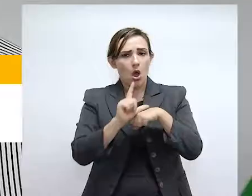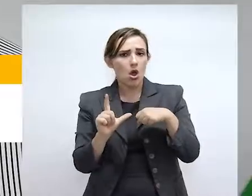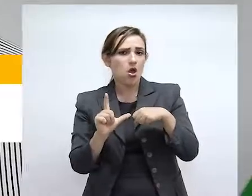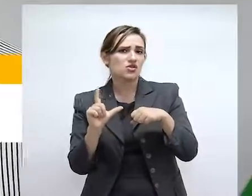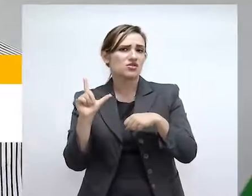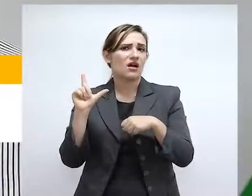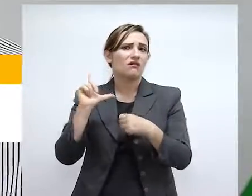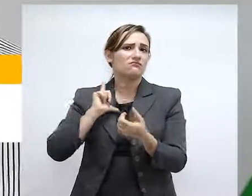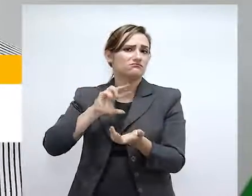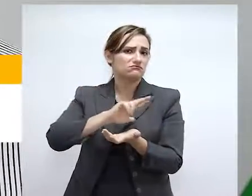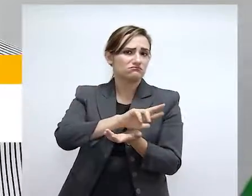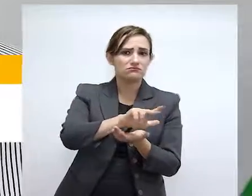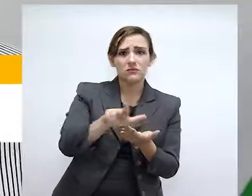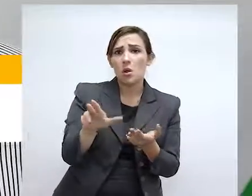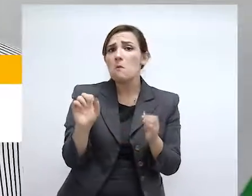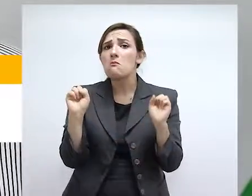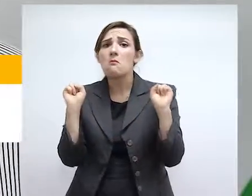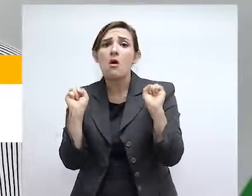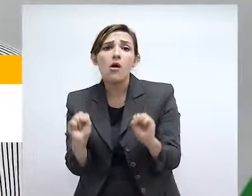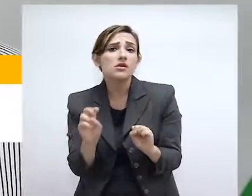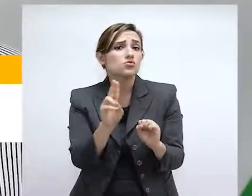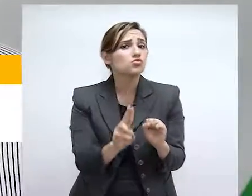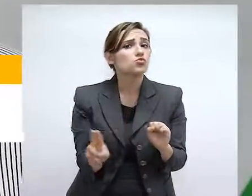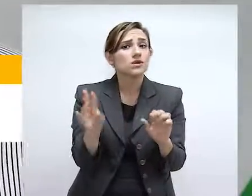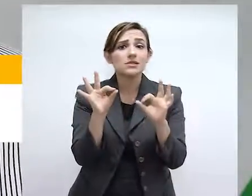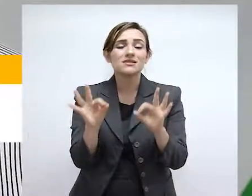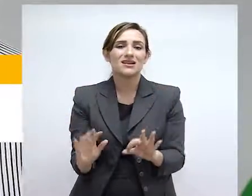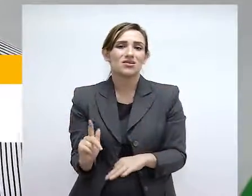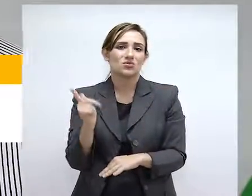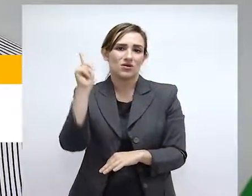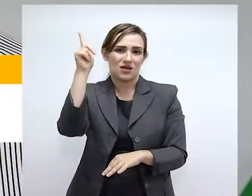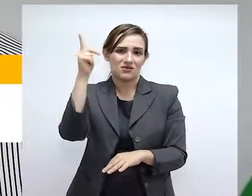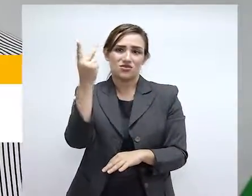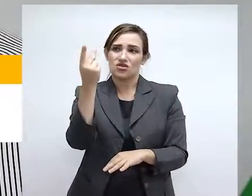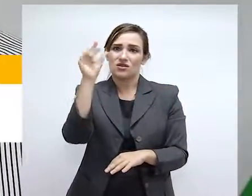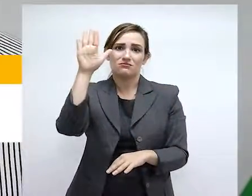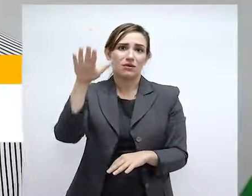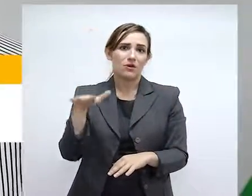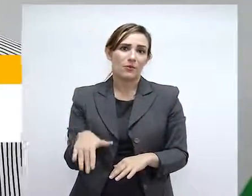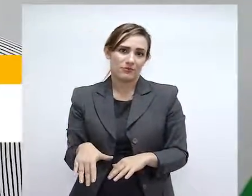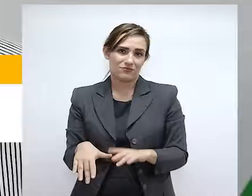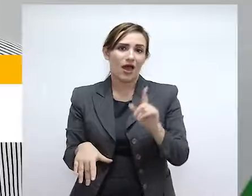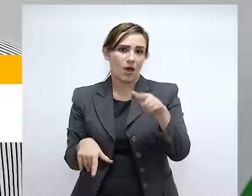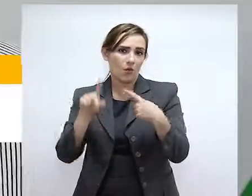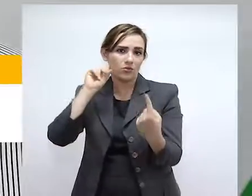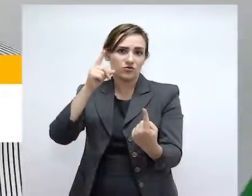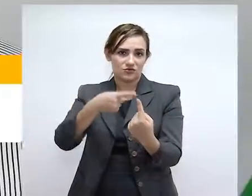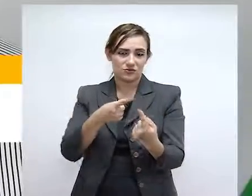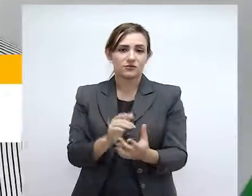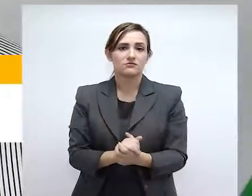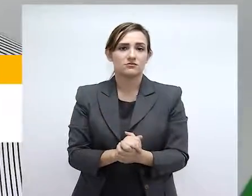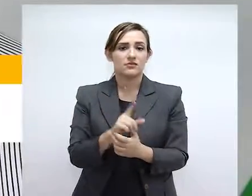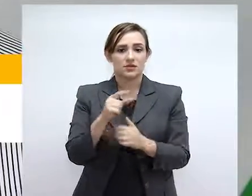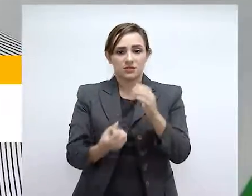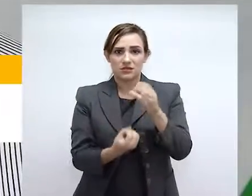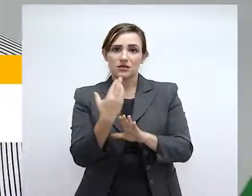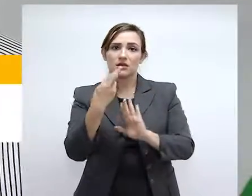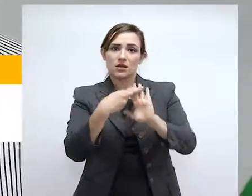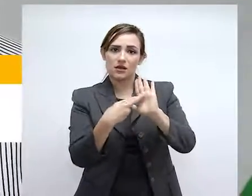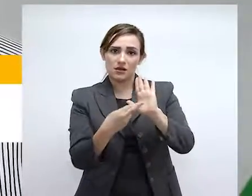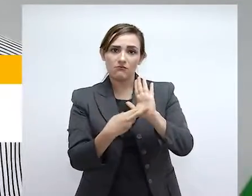empreendimentos todos, o comércio, possa se utilizar de uma forma inteligente, pagando menos. Então é isso que nós estamos aqui.